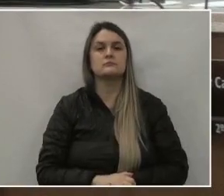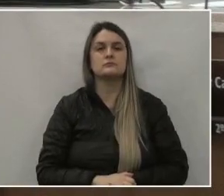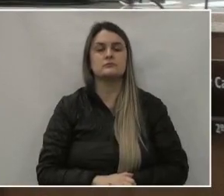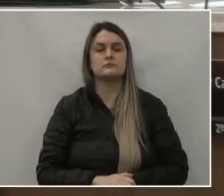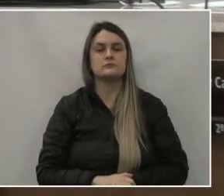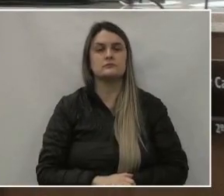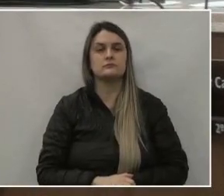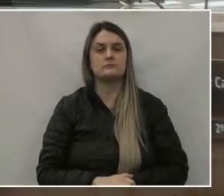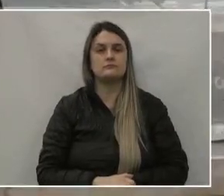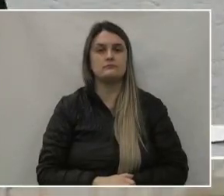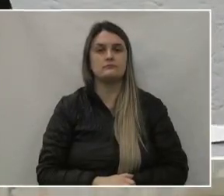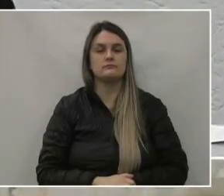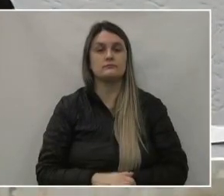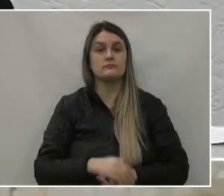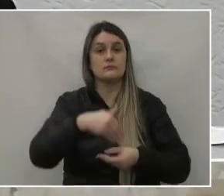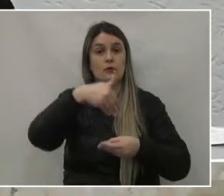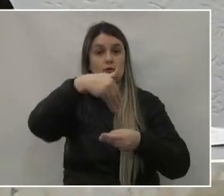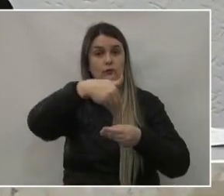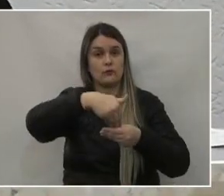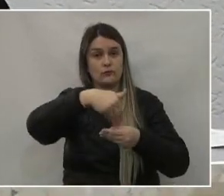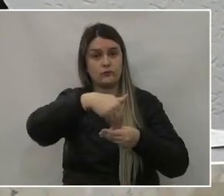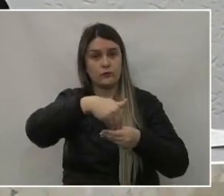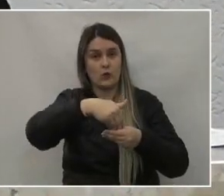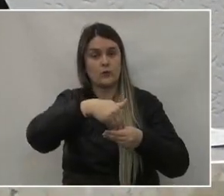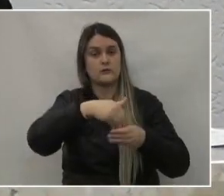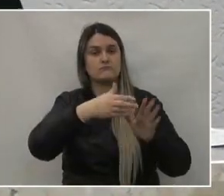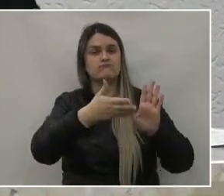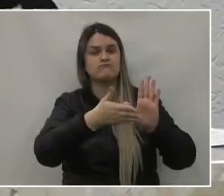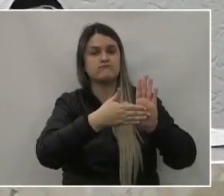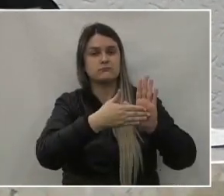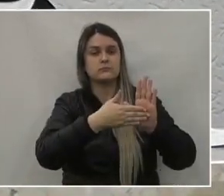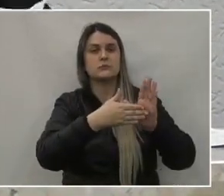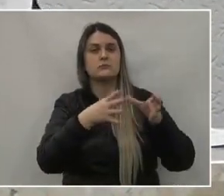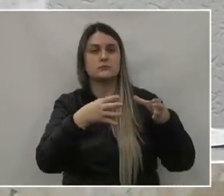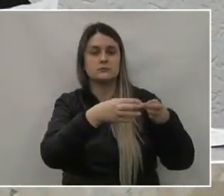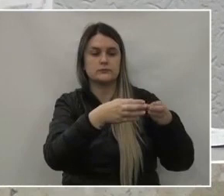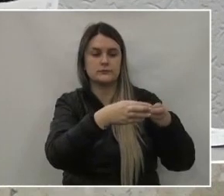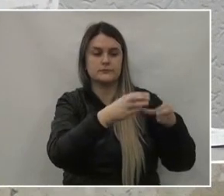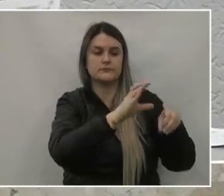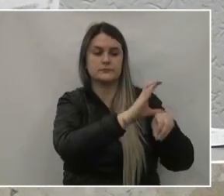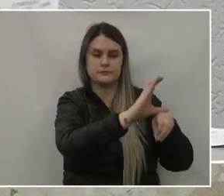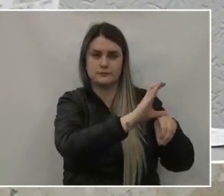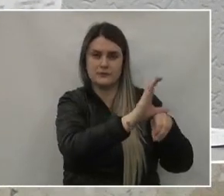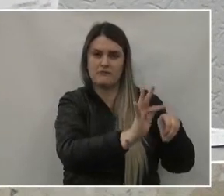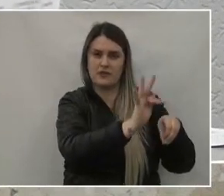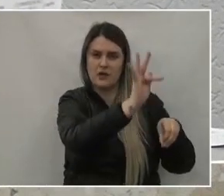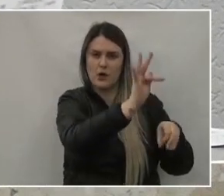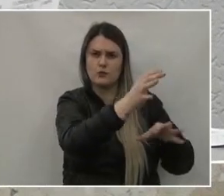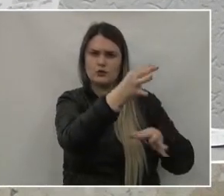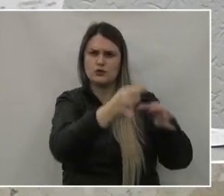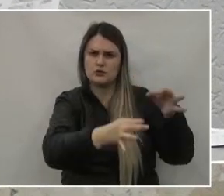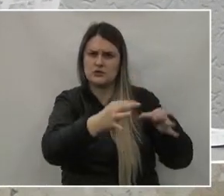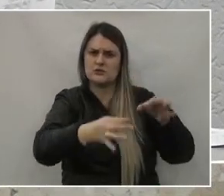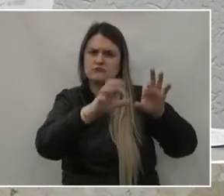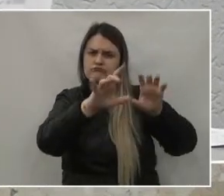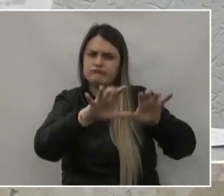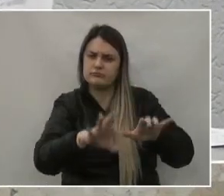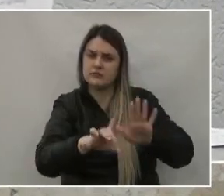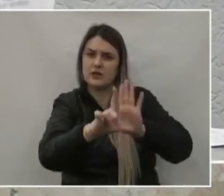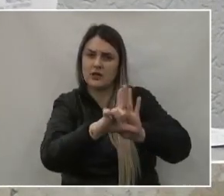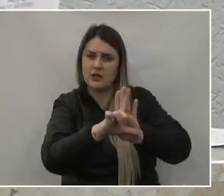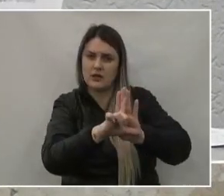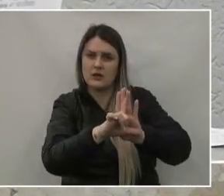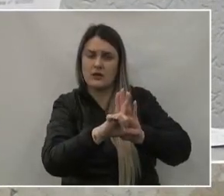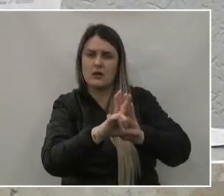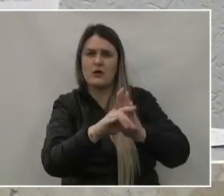Matéria da ordem do dia. Votação do parecer fundamentado da Comissão de Constituição, Justiça e Redação Final, favorável